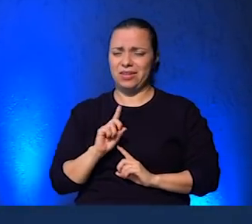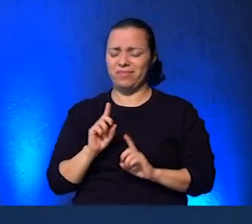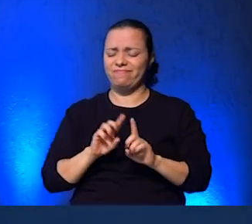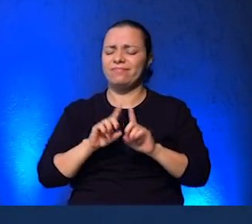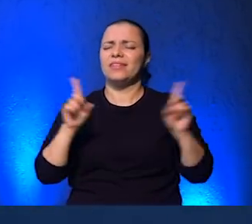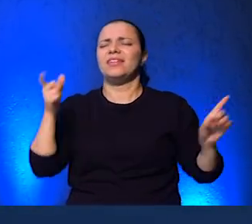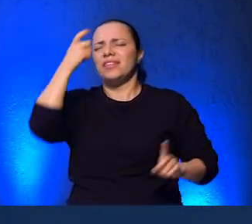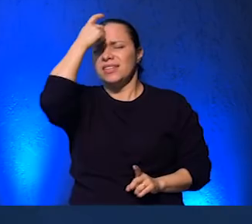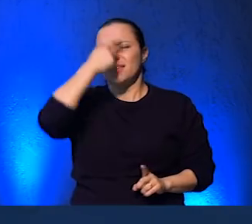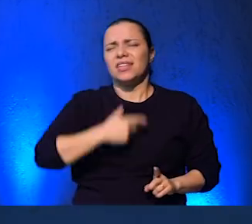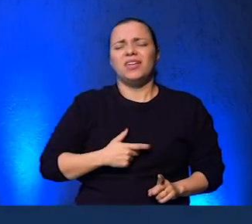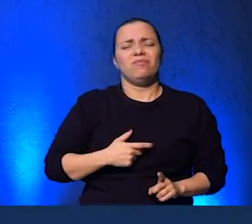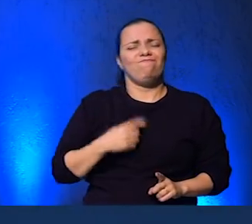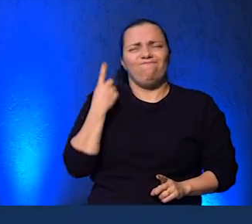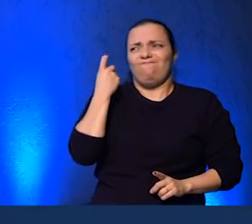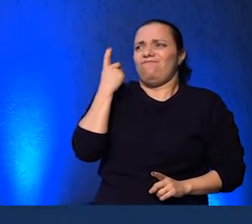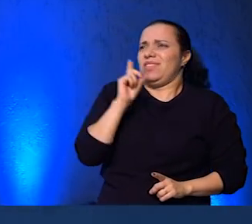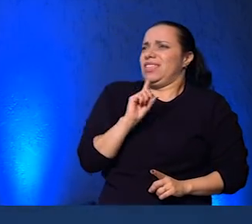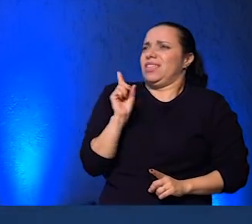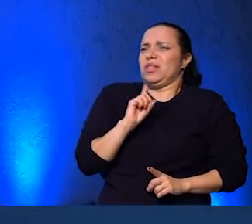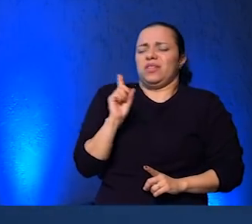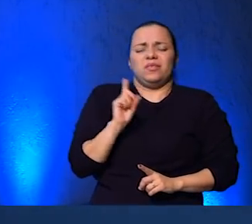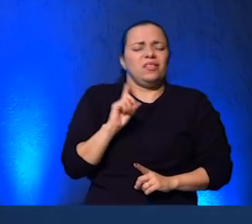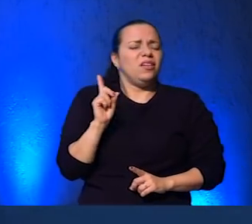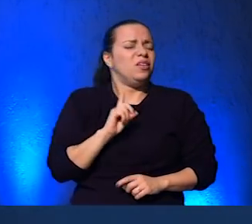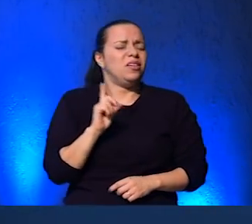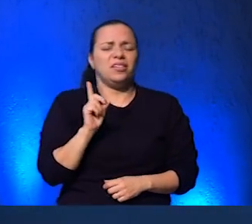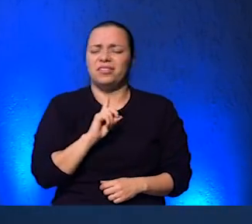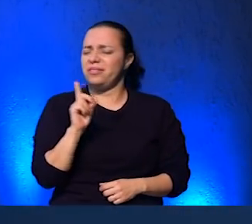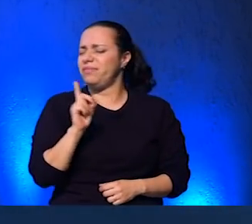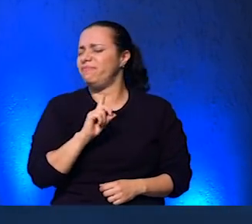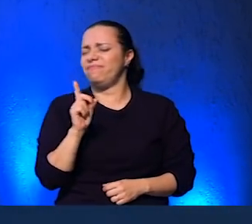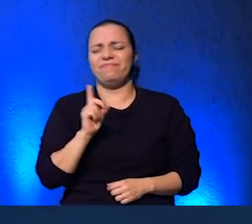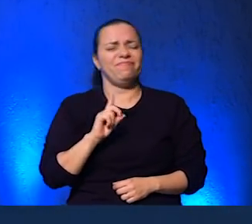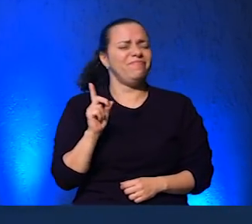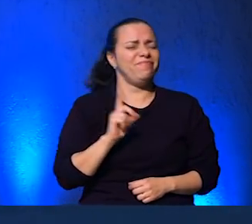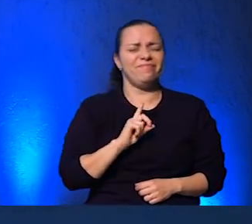sentido sou só